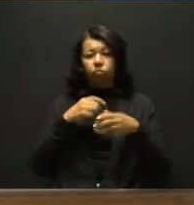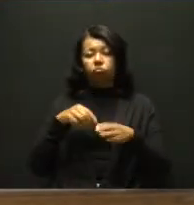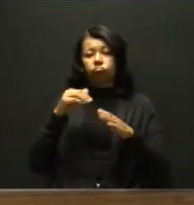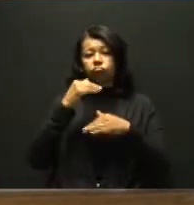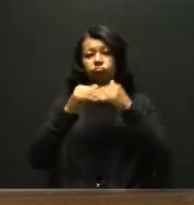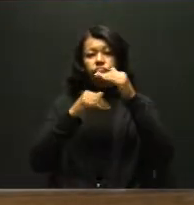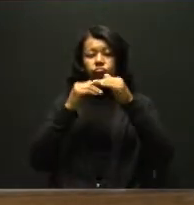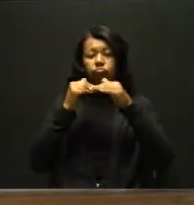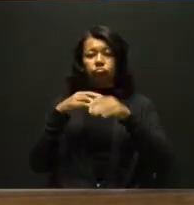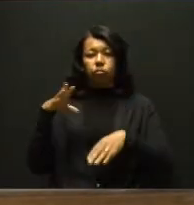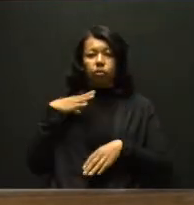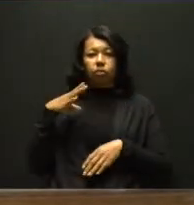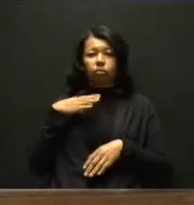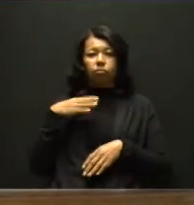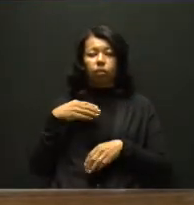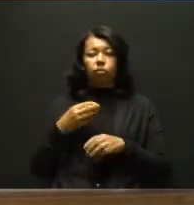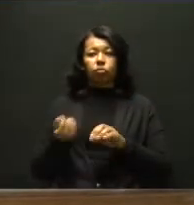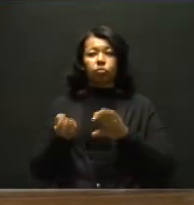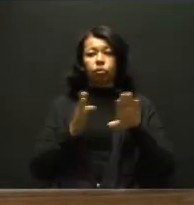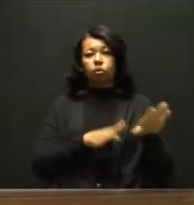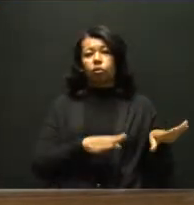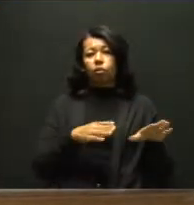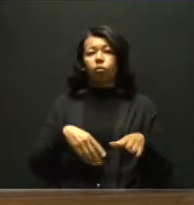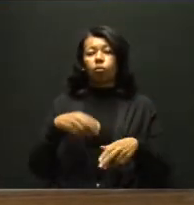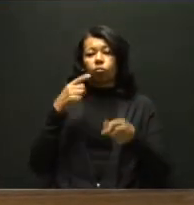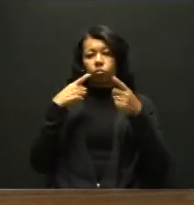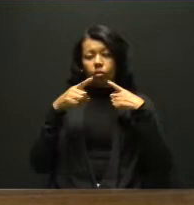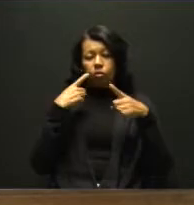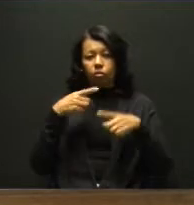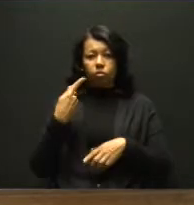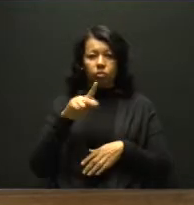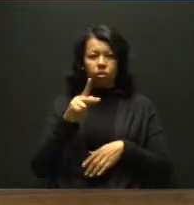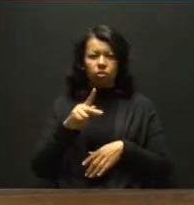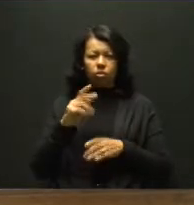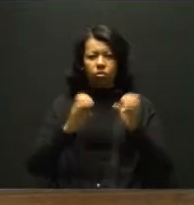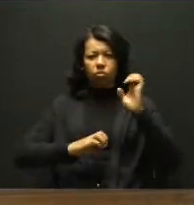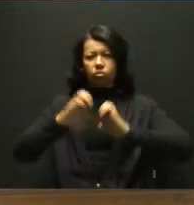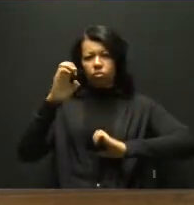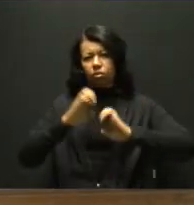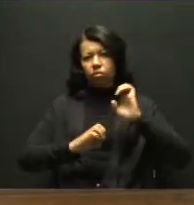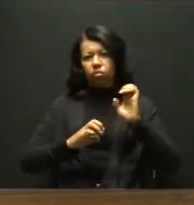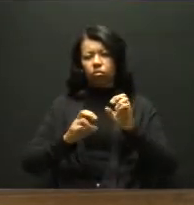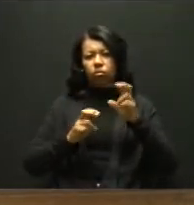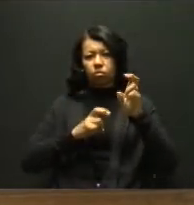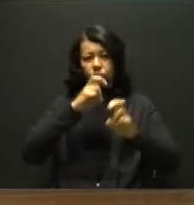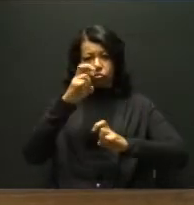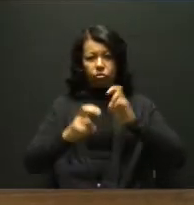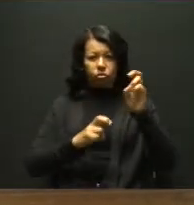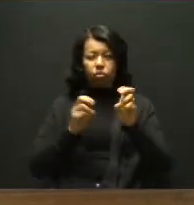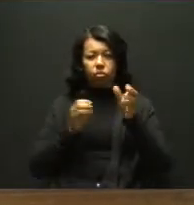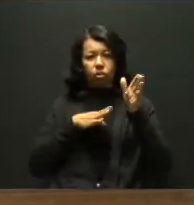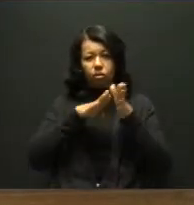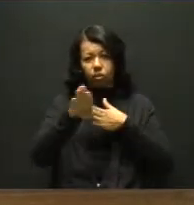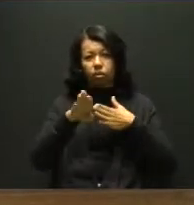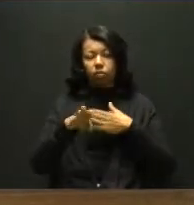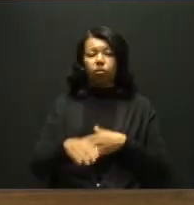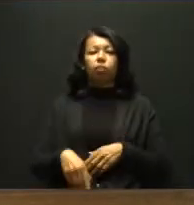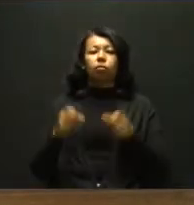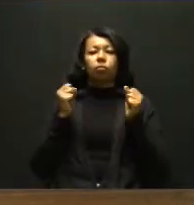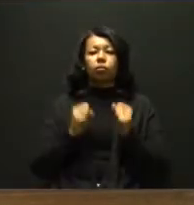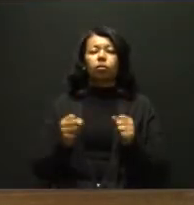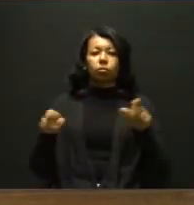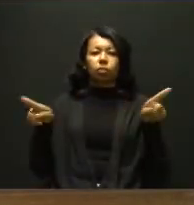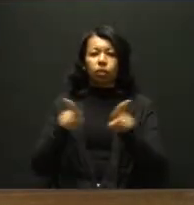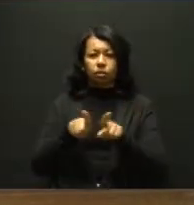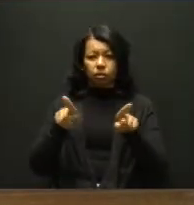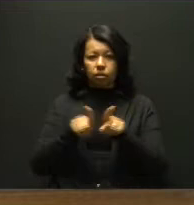vácuo ação cobrando do pólo industrial e da das exploradoras da linha ferra a sua saída quem sabe em contrapartida não